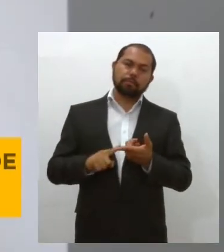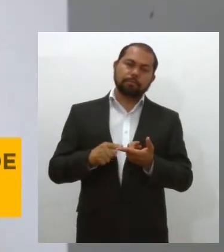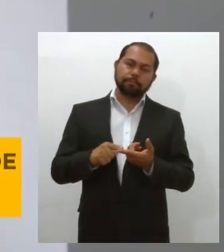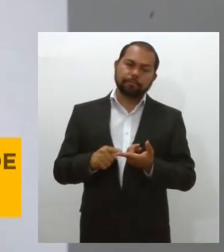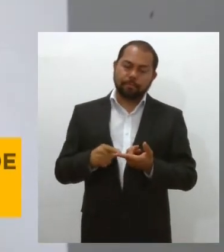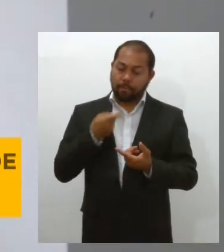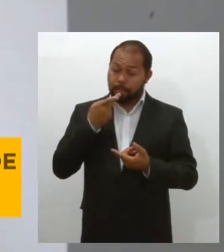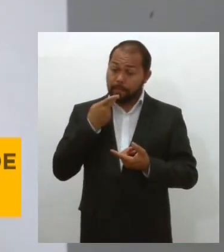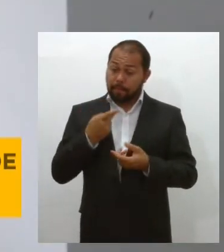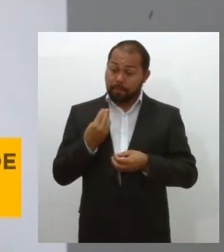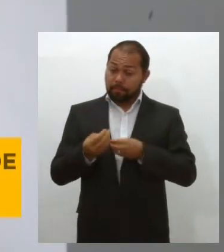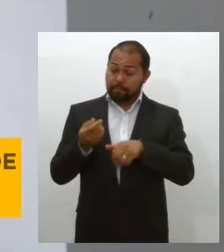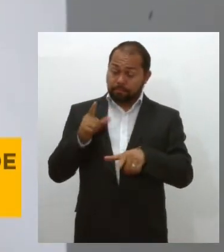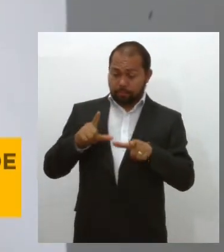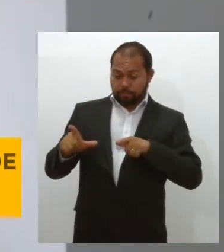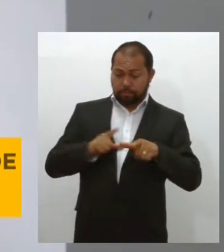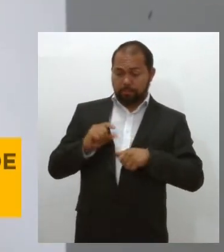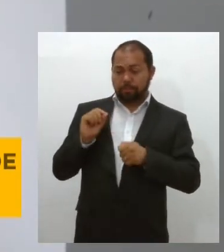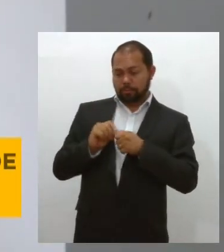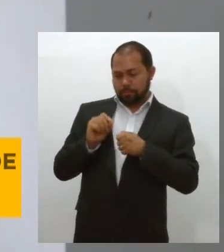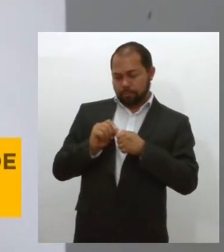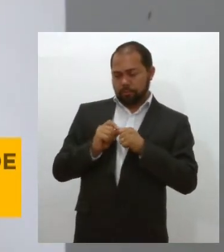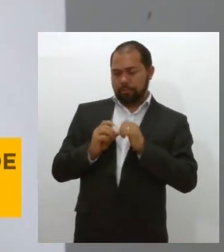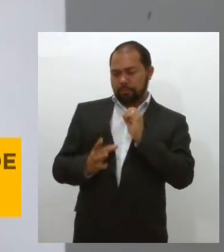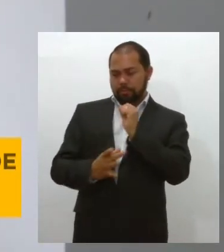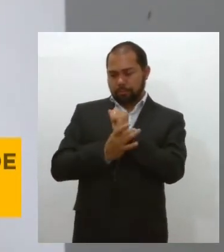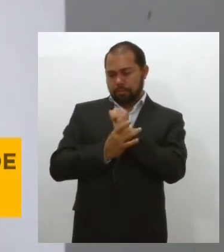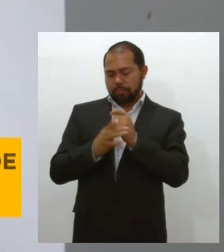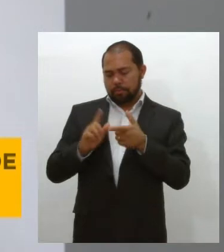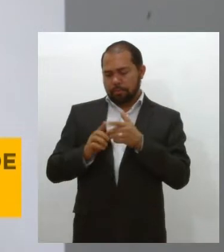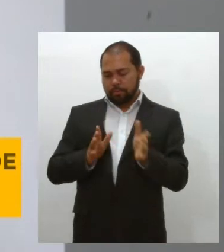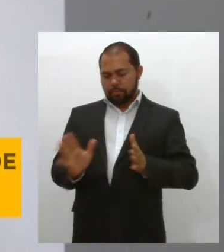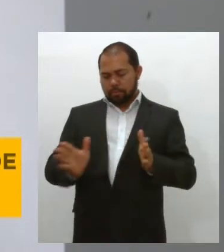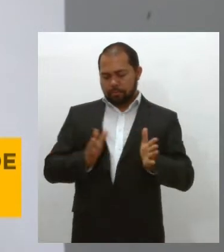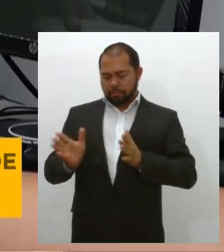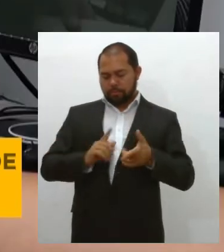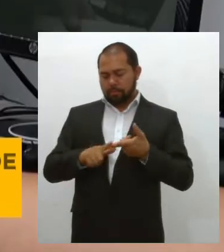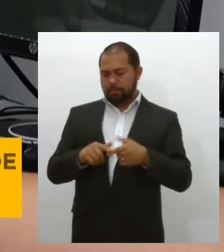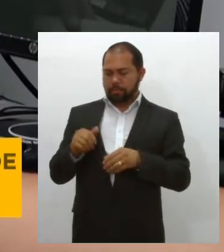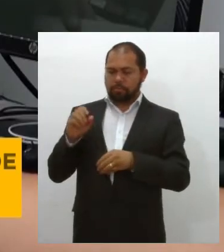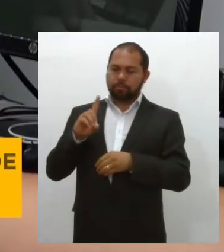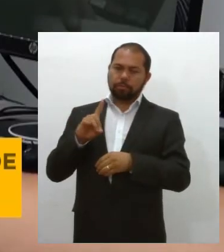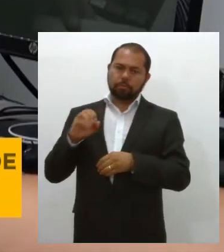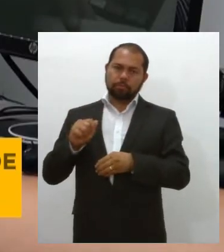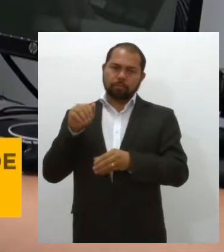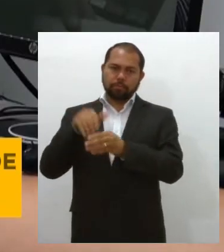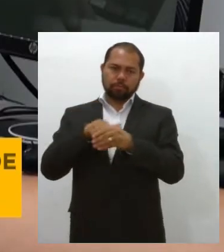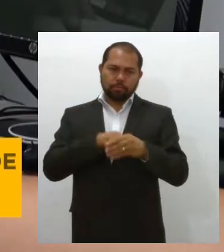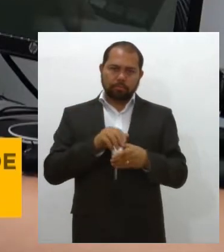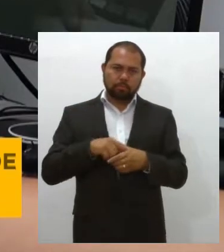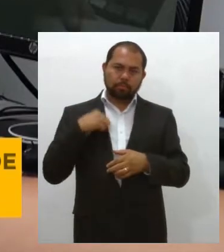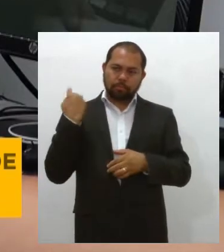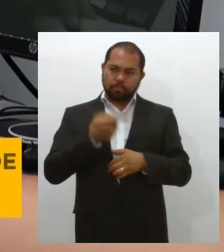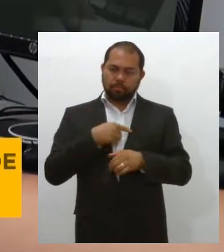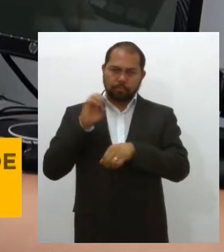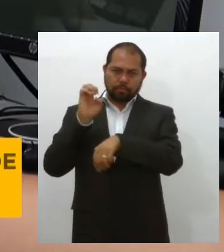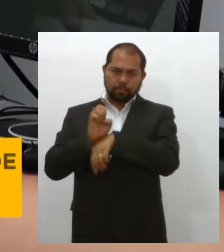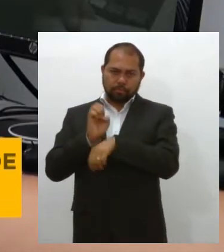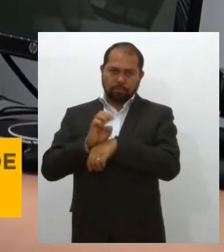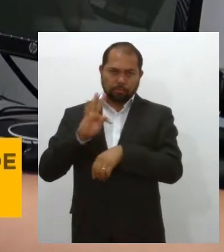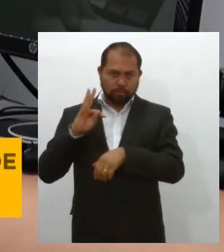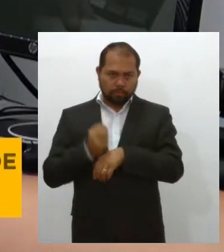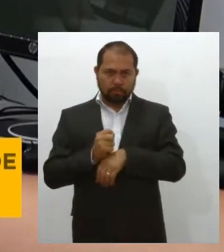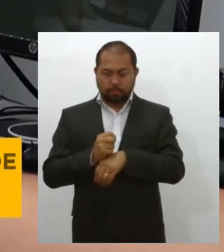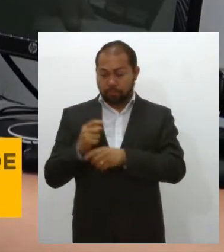sobre o trabalho que vem sendo feito para garantir a acessibilidade no dia das eleições. No nosso estado, todos os locais